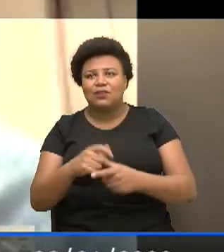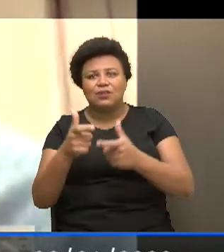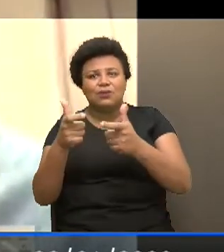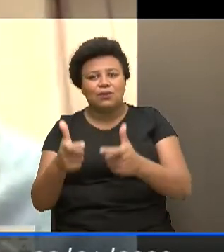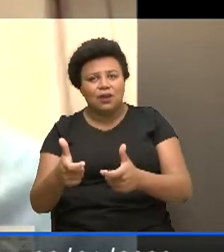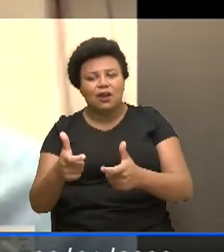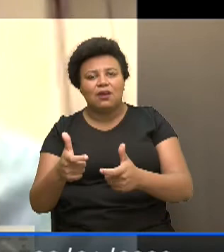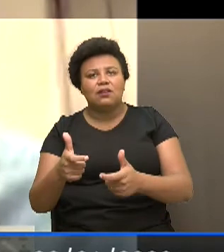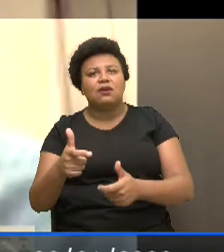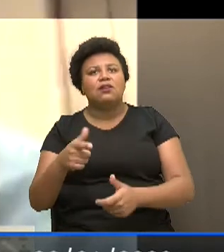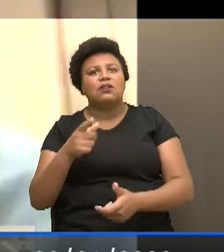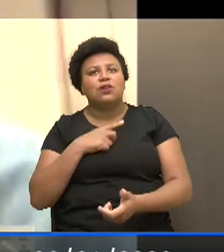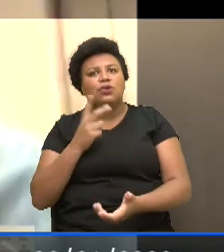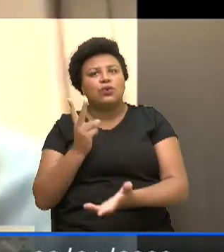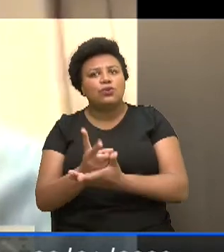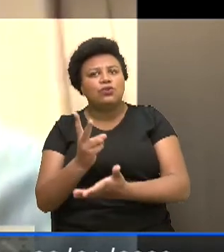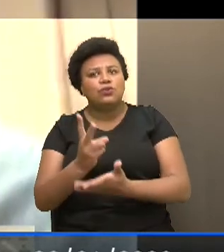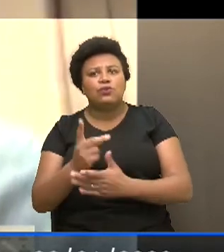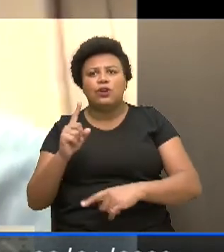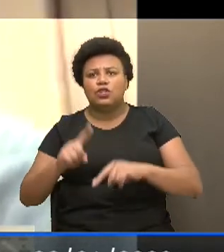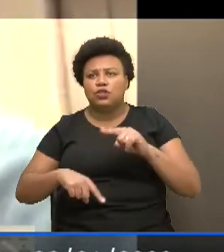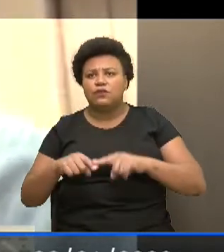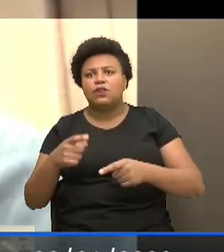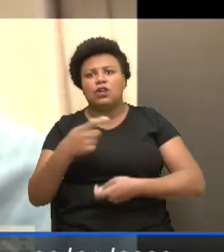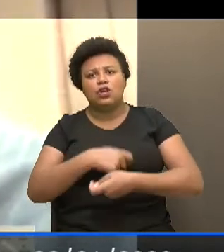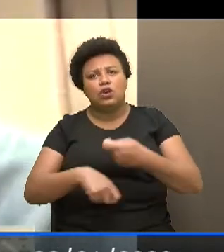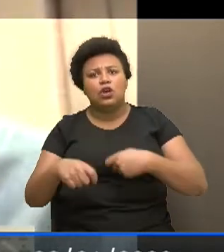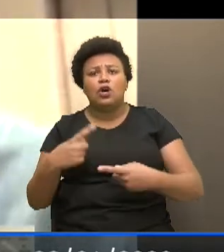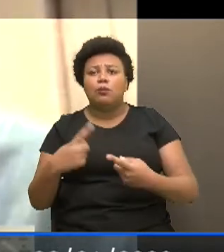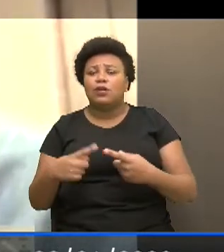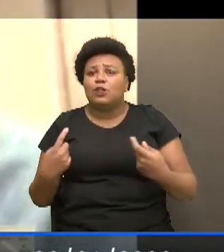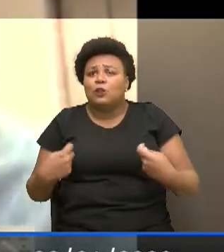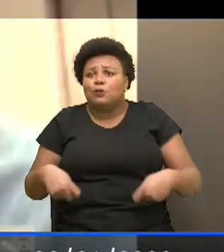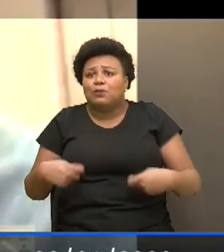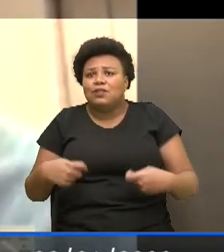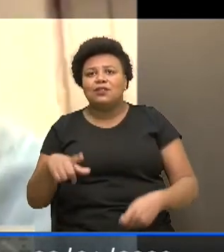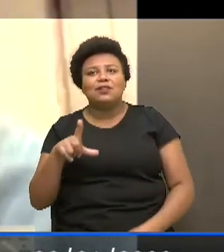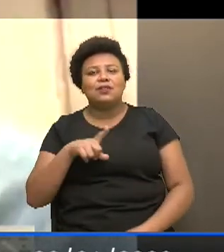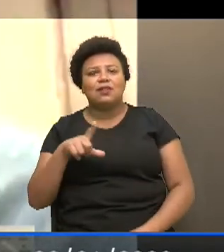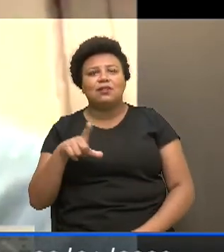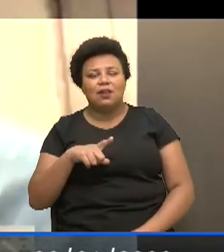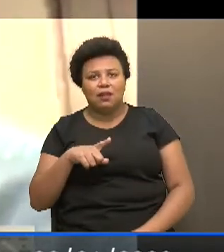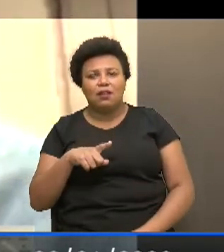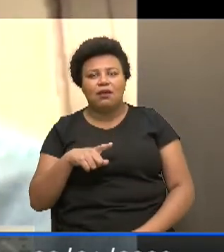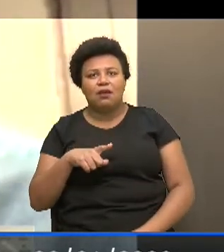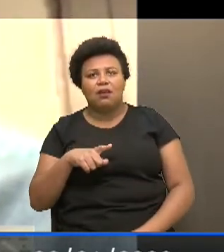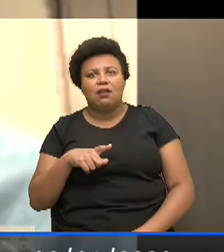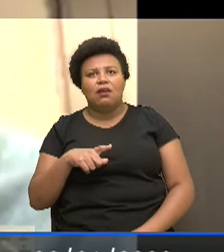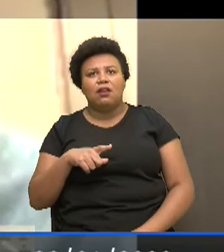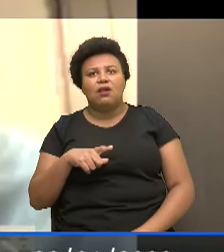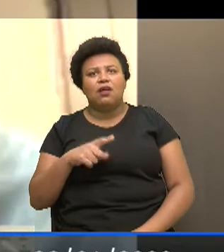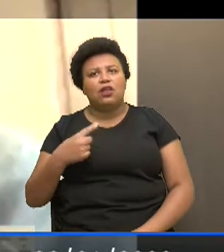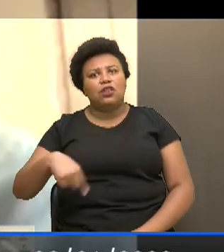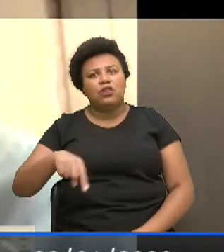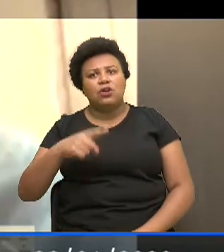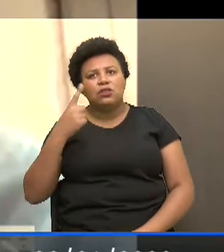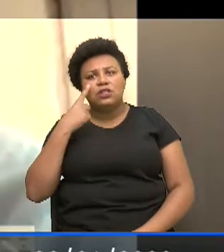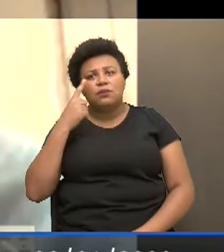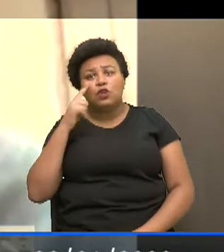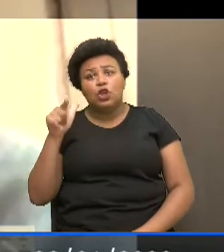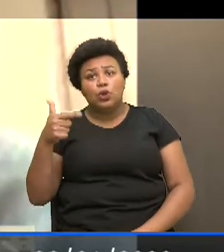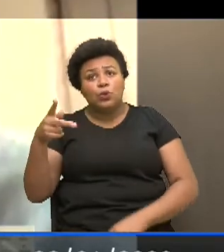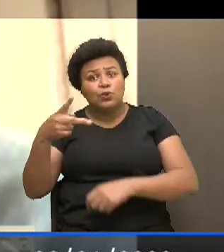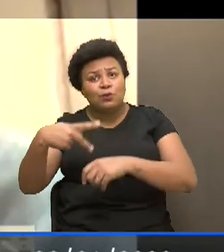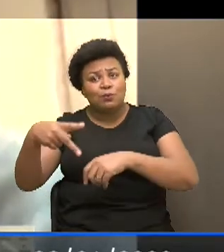se mantém a atividade econômica, porque nós precisamos ter esse alimento. Né? E nós estamos vendo em outros países, na